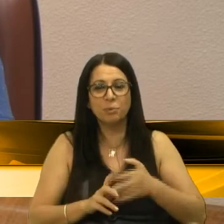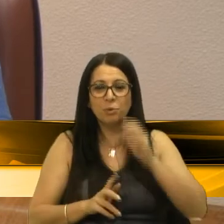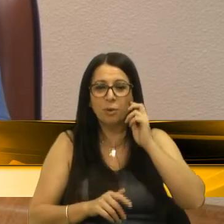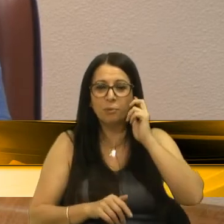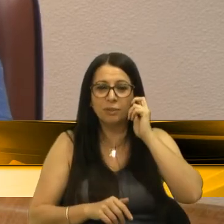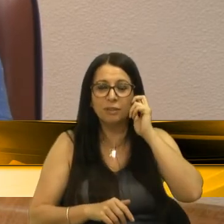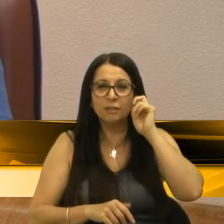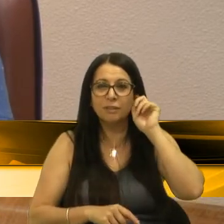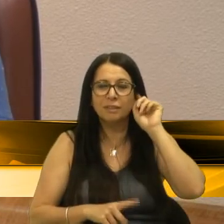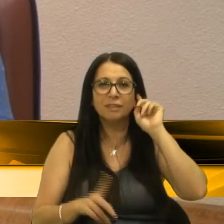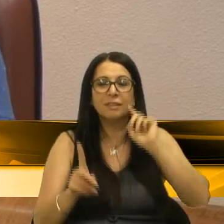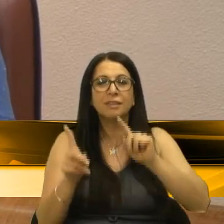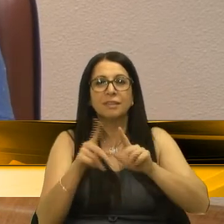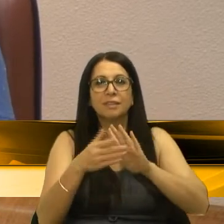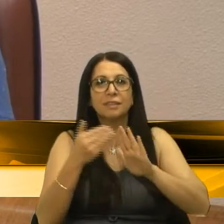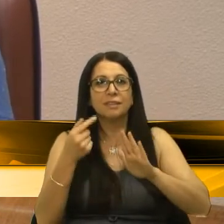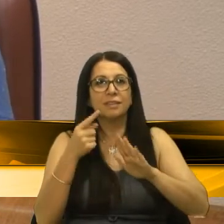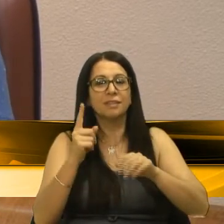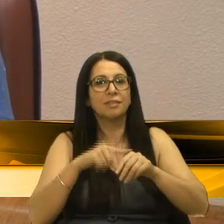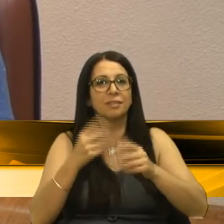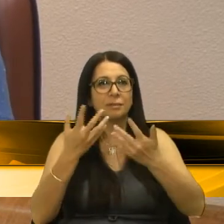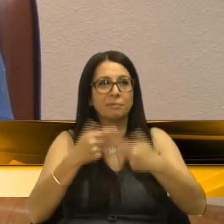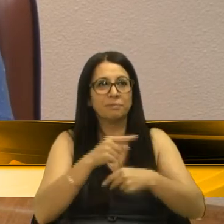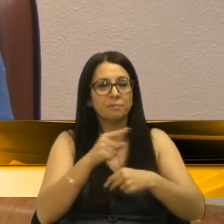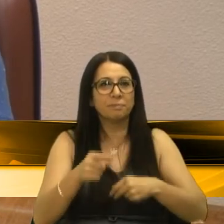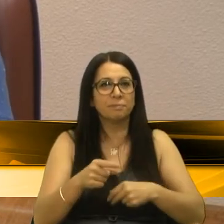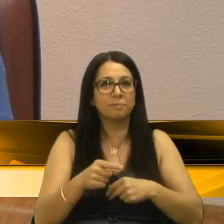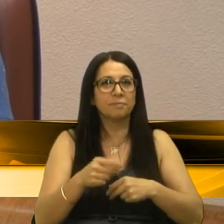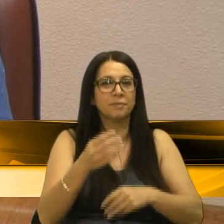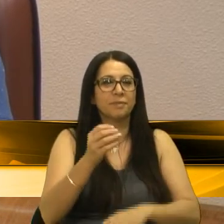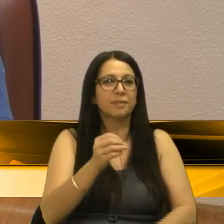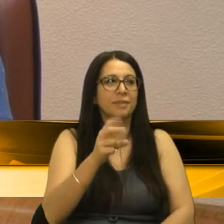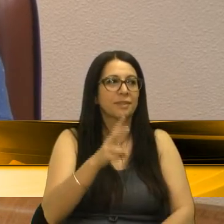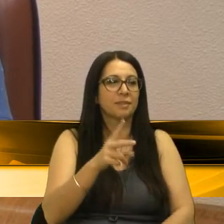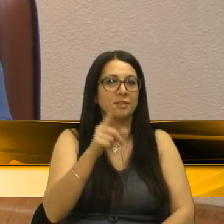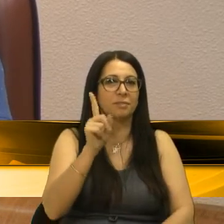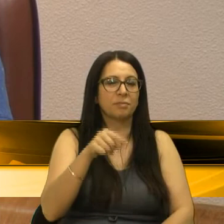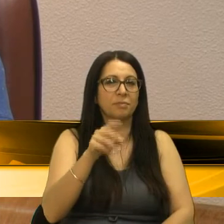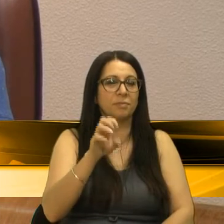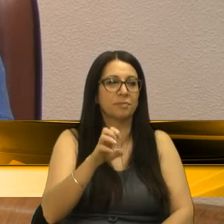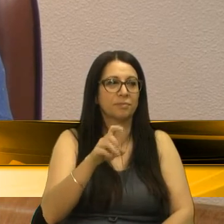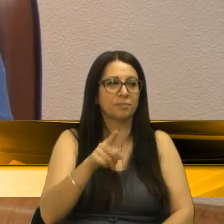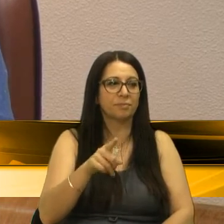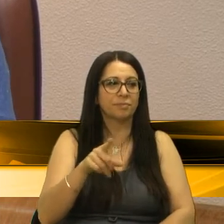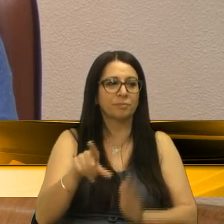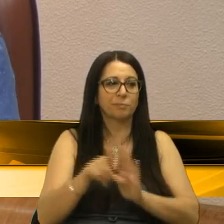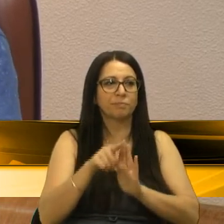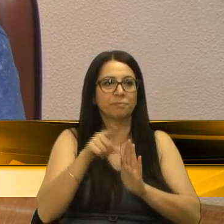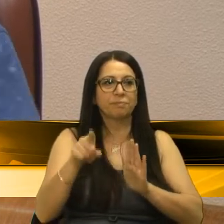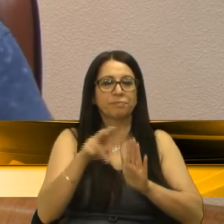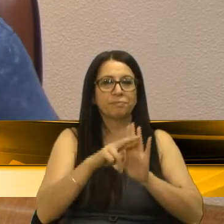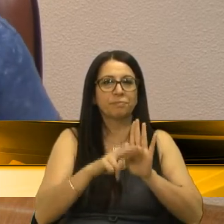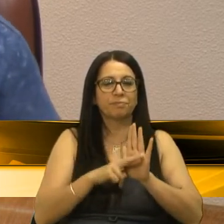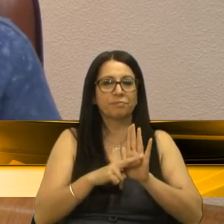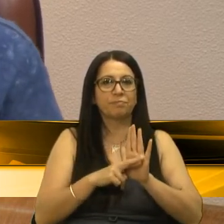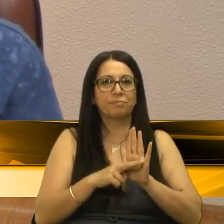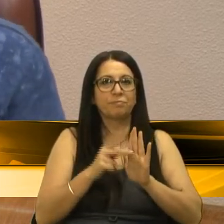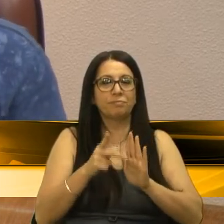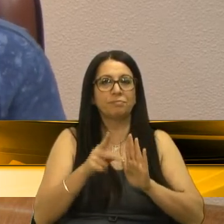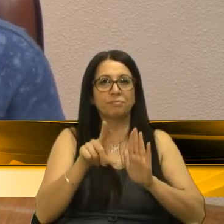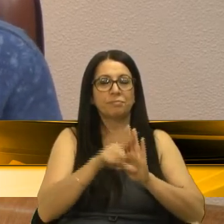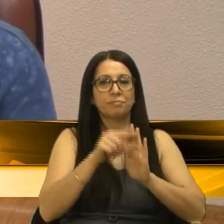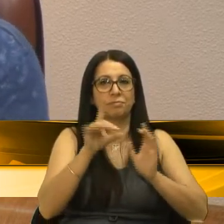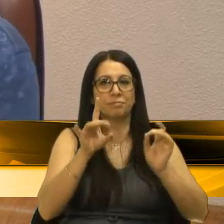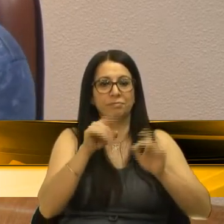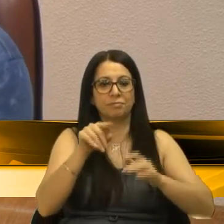não se aplica a restrição do horário de funcionamento previsto no quadro 02/E da citada lei até a regulamentação da matéria por lei específica.